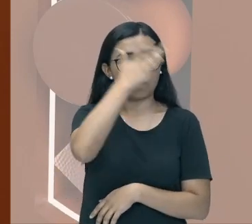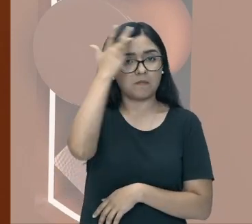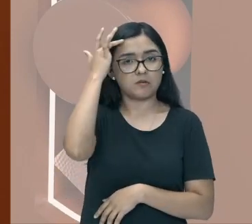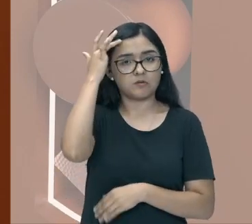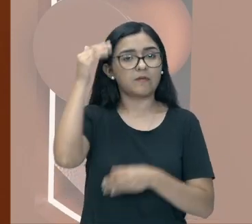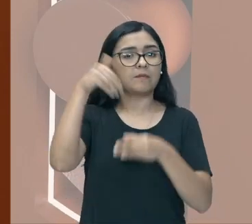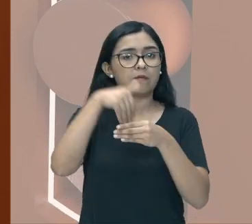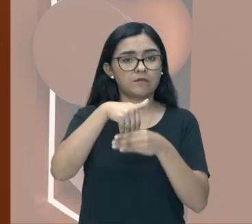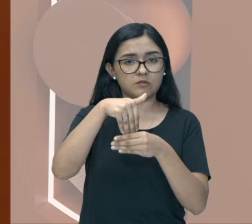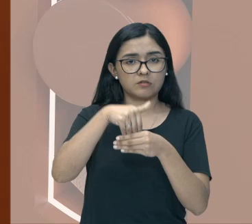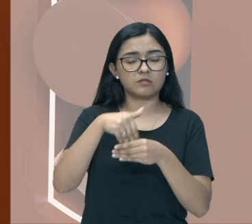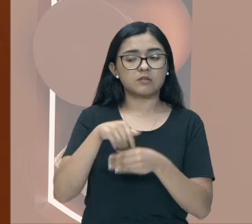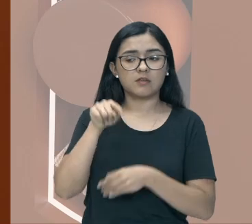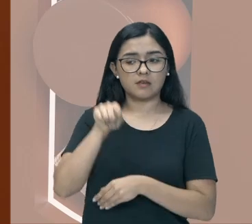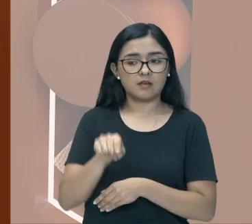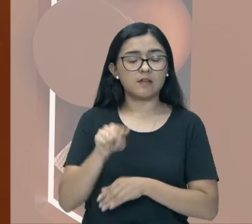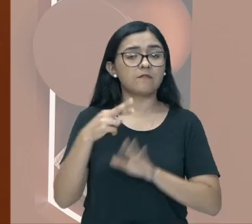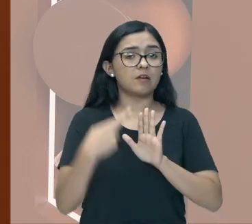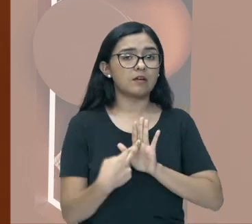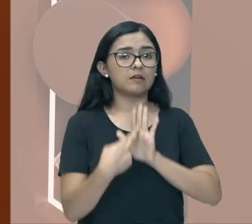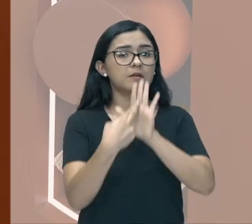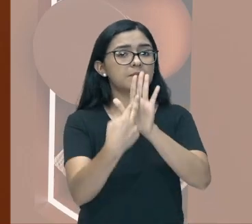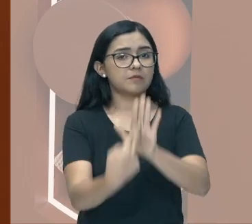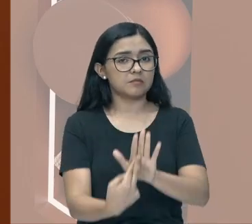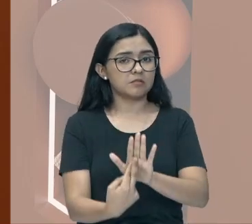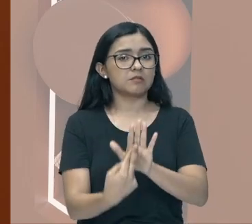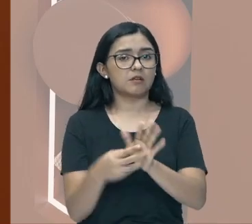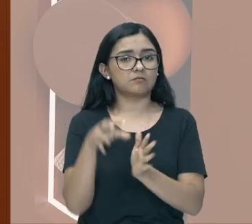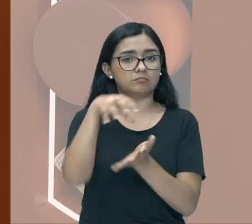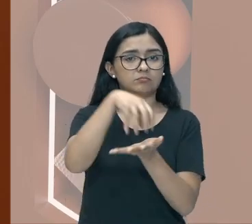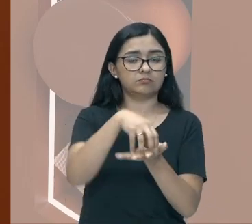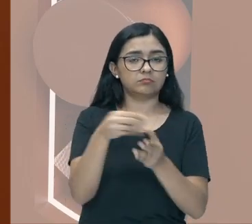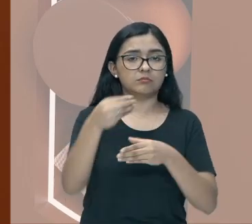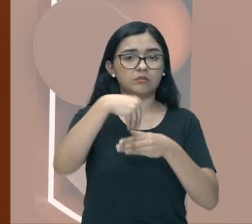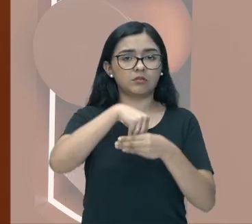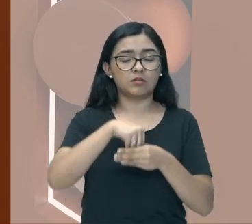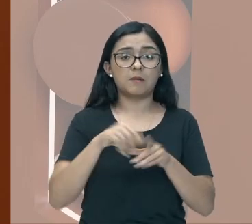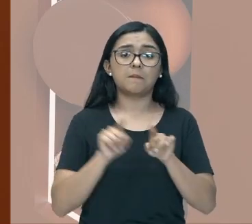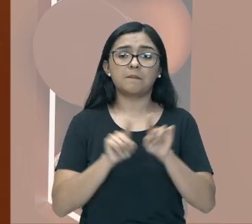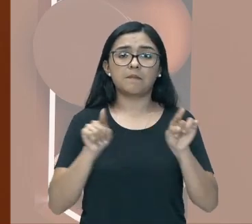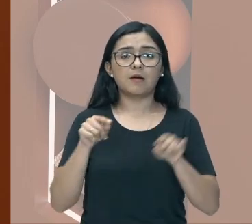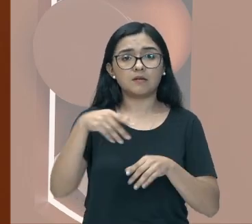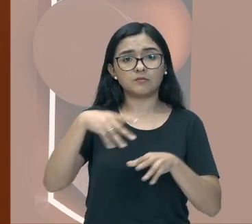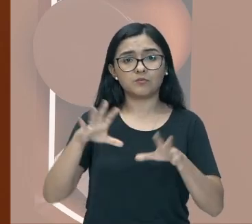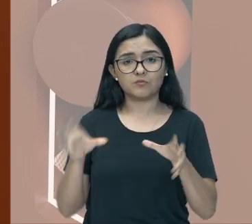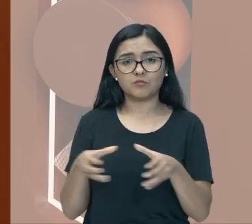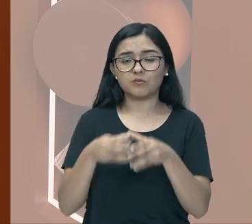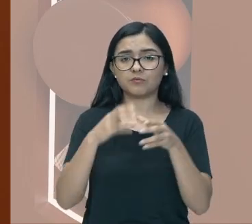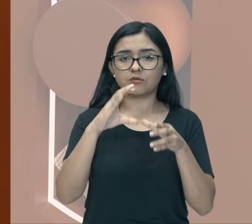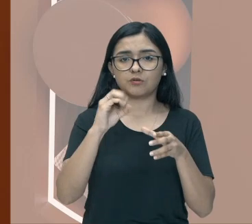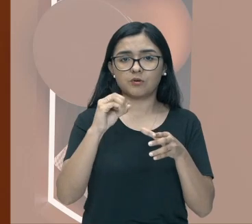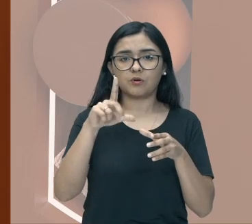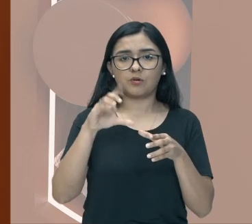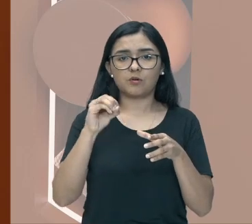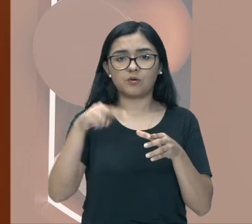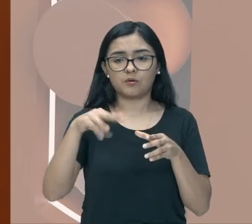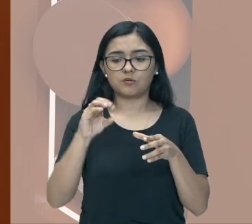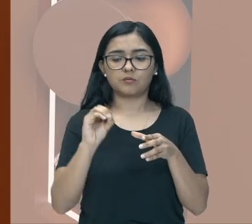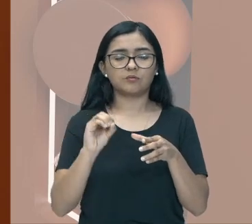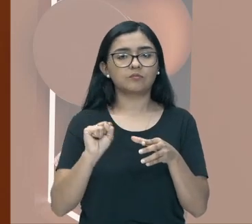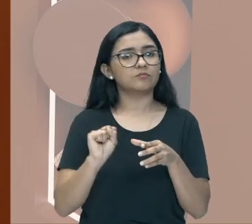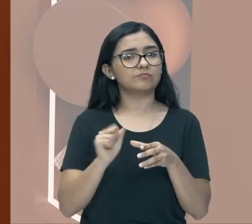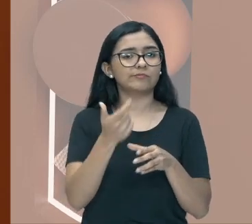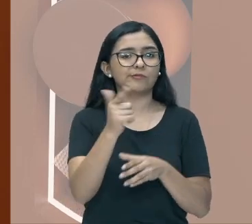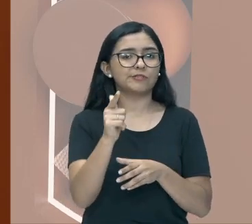seus representados ali, não é isso? Lá no parlamento. Os colonos não tinham ninguém. Então eles vão, então, a partir daí,